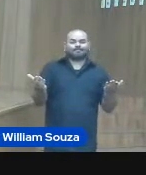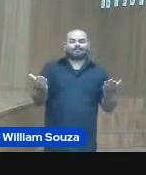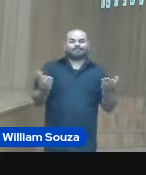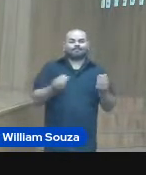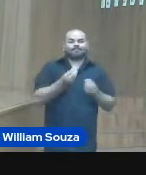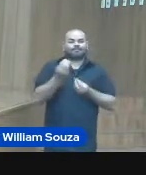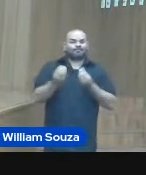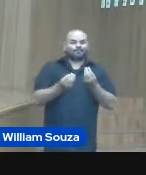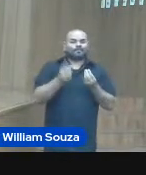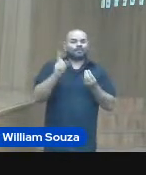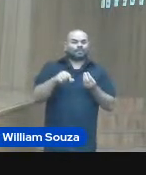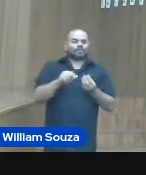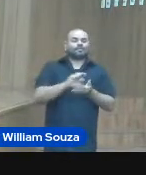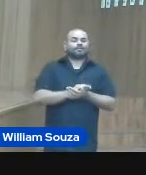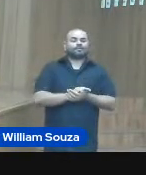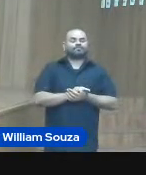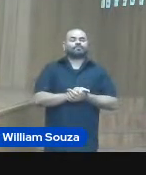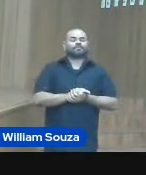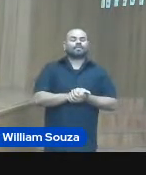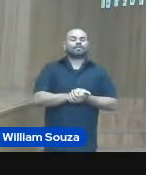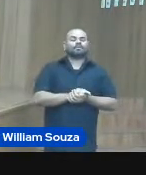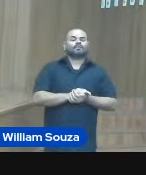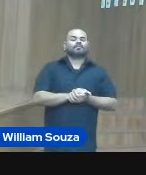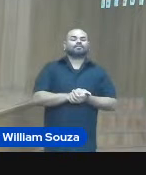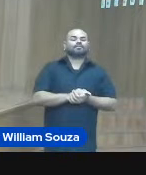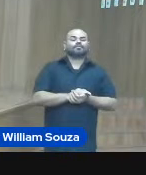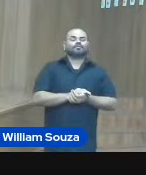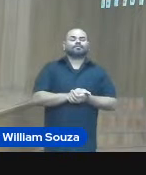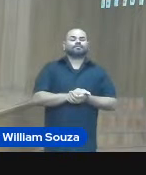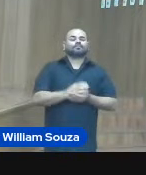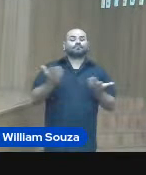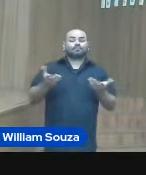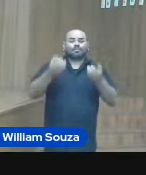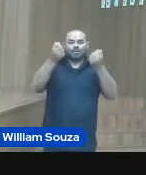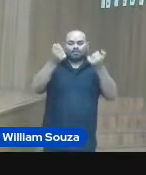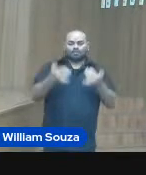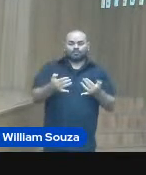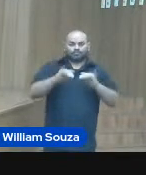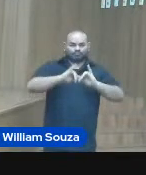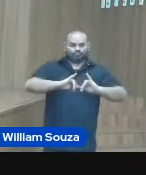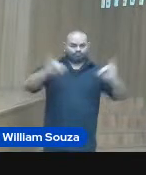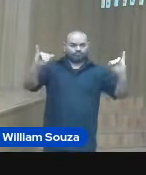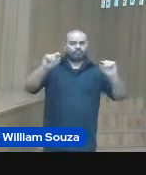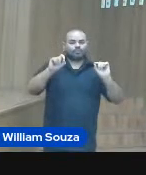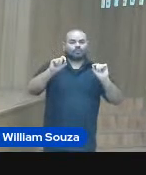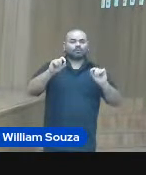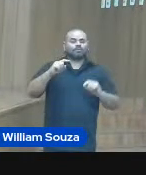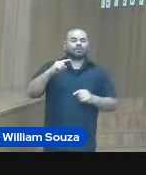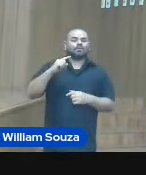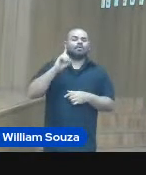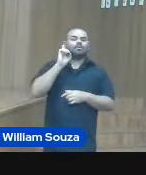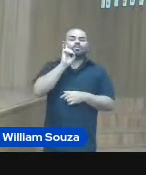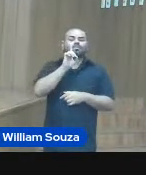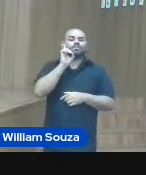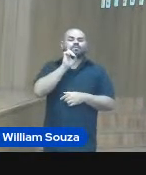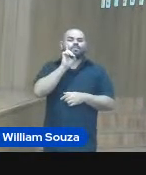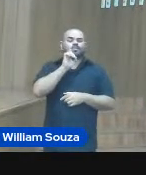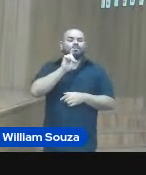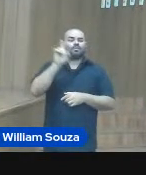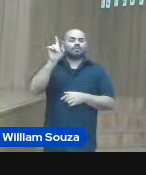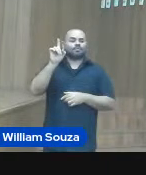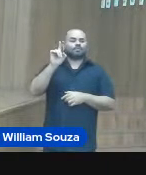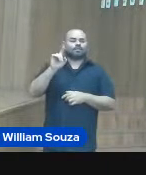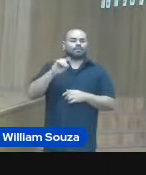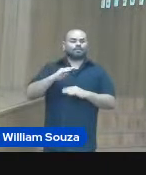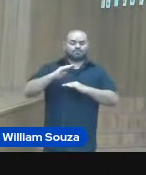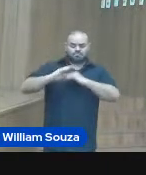Então, em boa parte, por exemplo, eu diria para vocês que os Estados Unidos, eles crescem como a